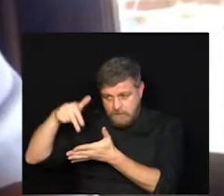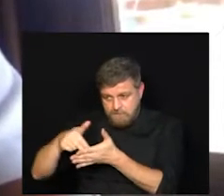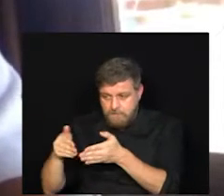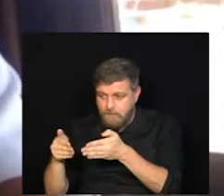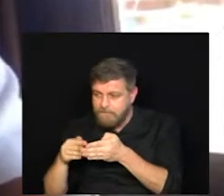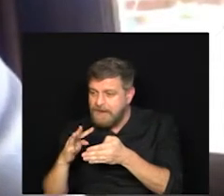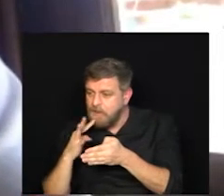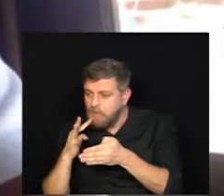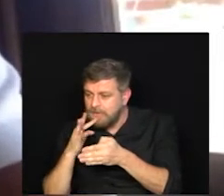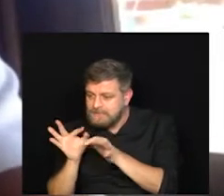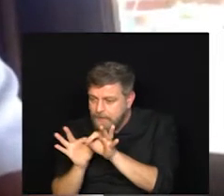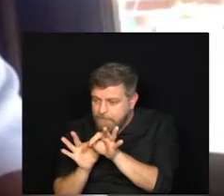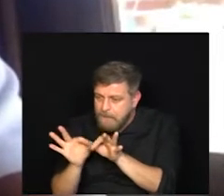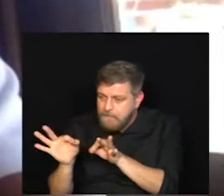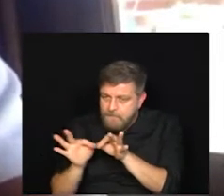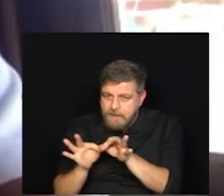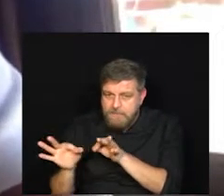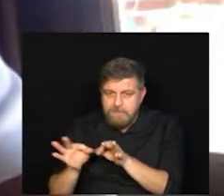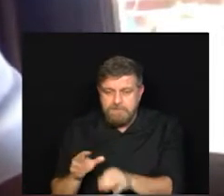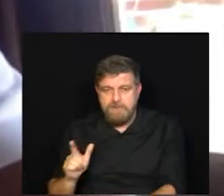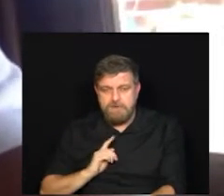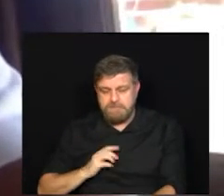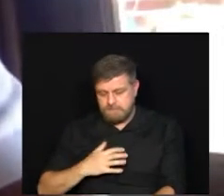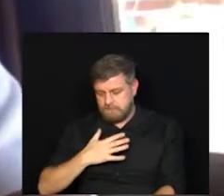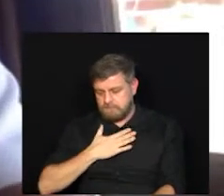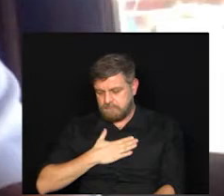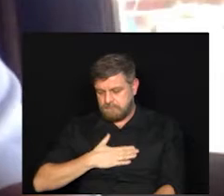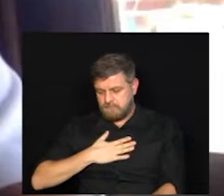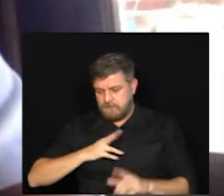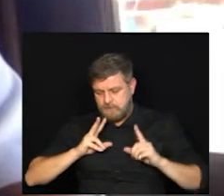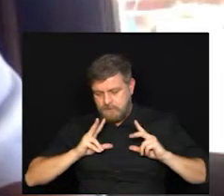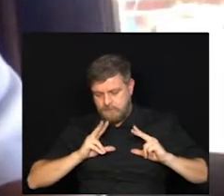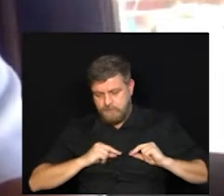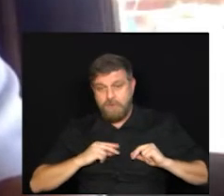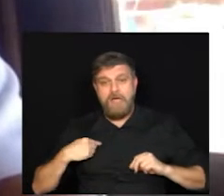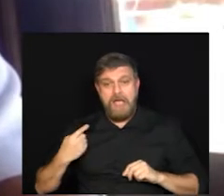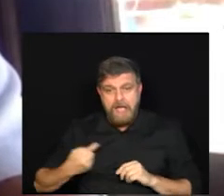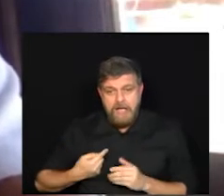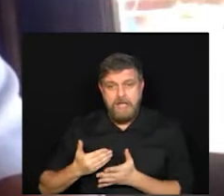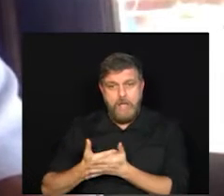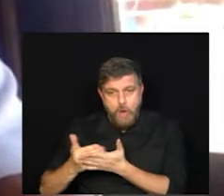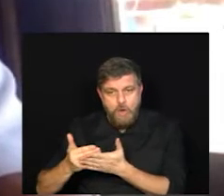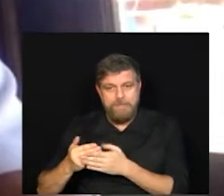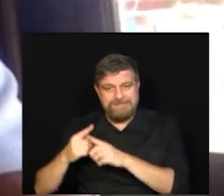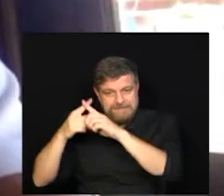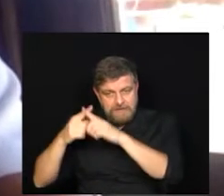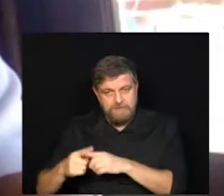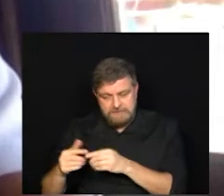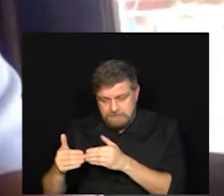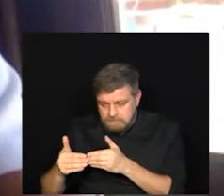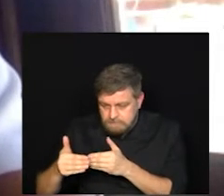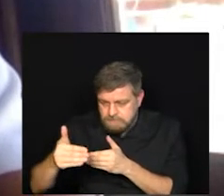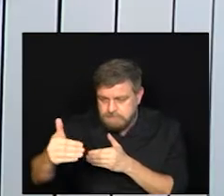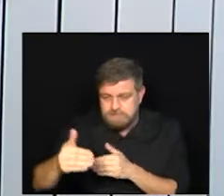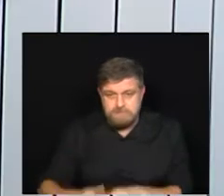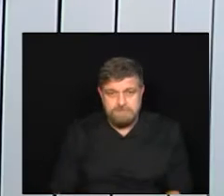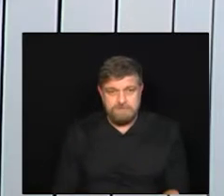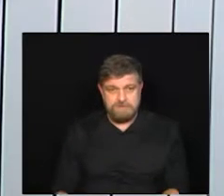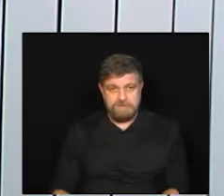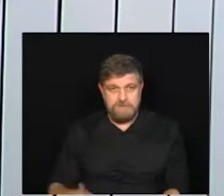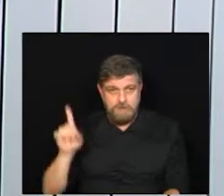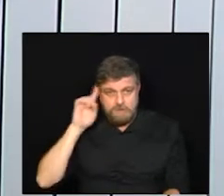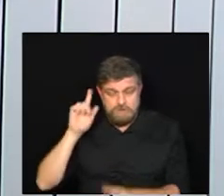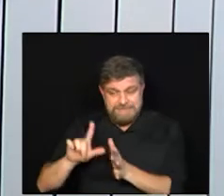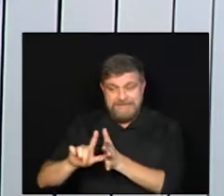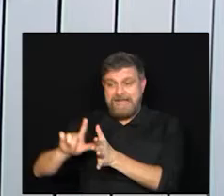que você gosta, né? Que se sinta confortável, e daí para começar a competição já tá tudo certo. Mas você vê isso com antecedência,